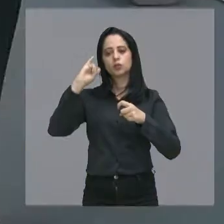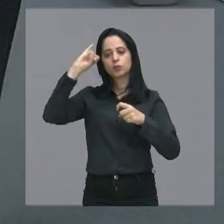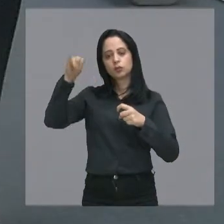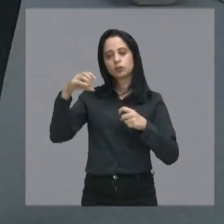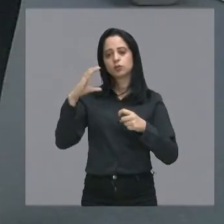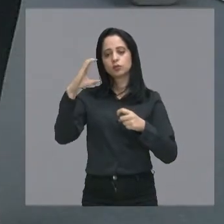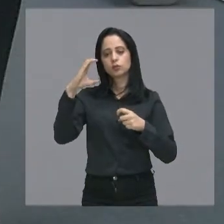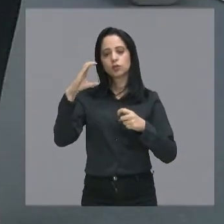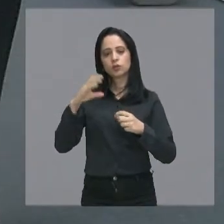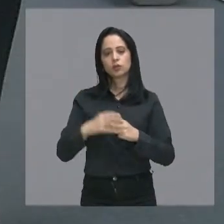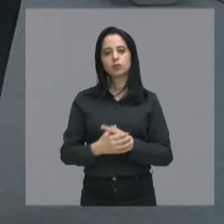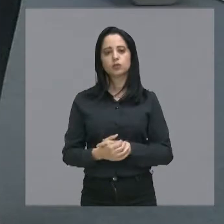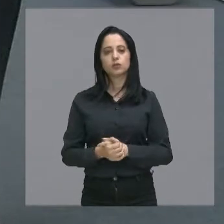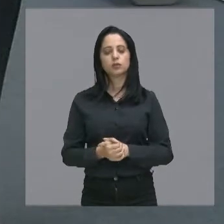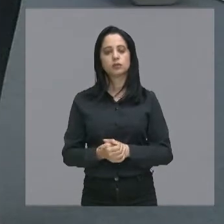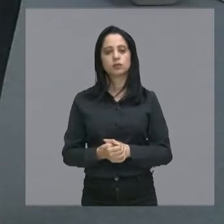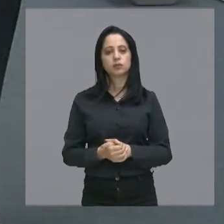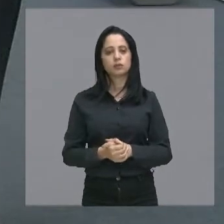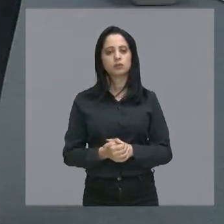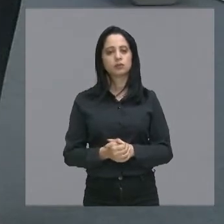5 minutos.